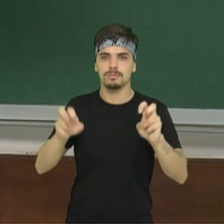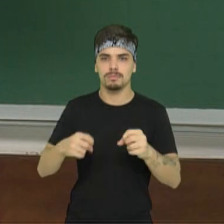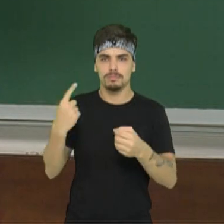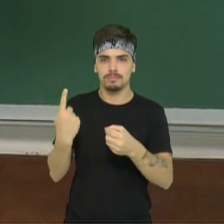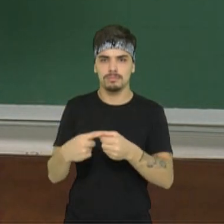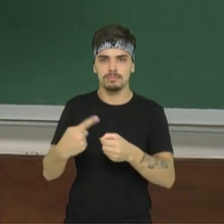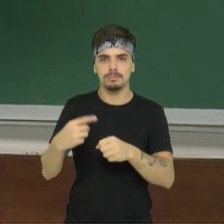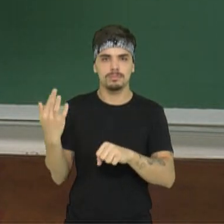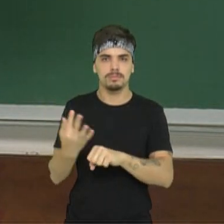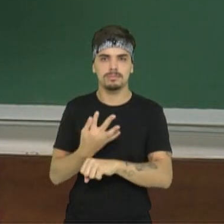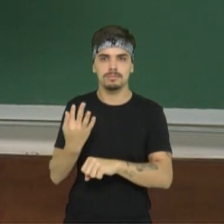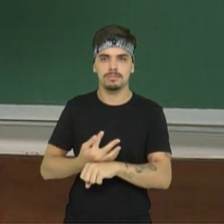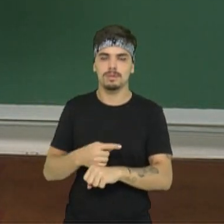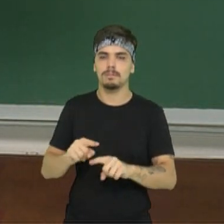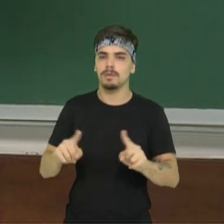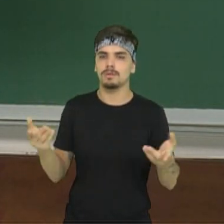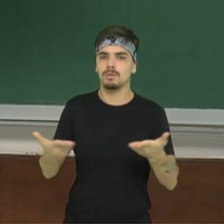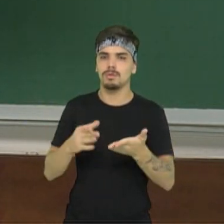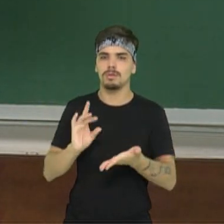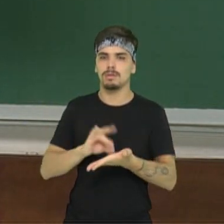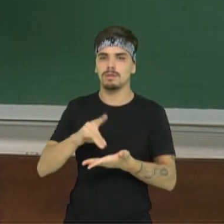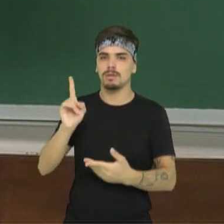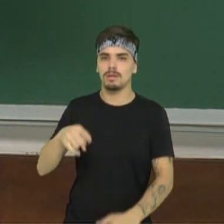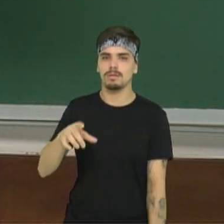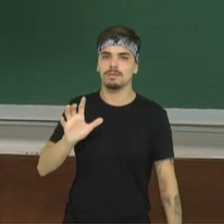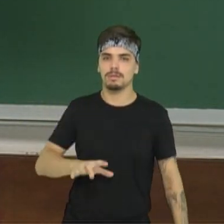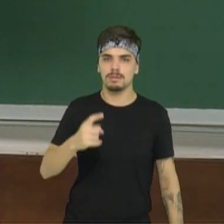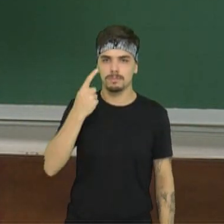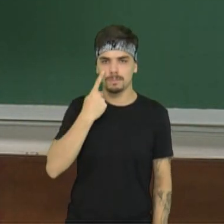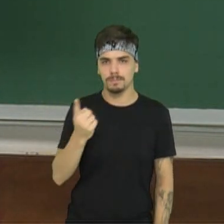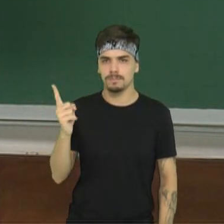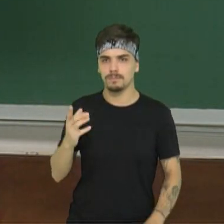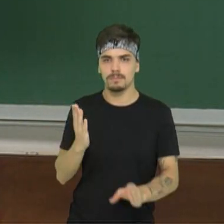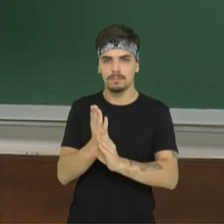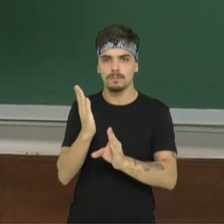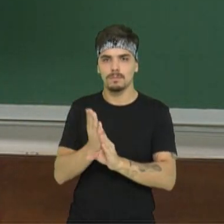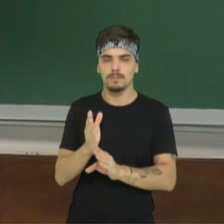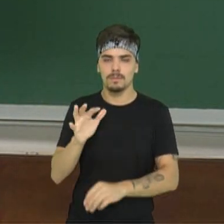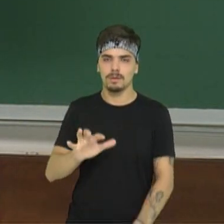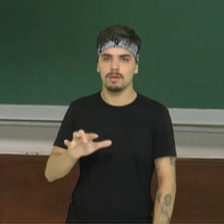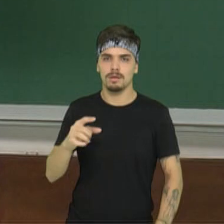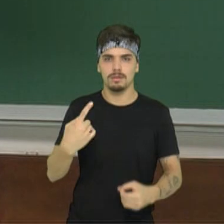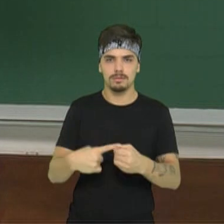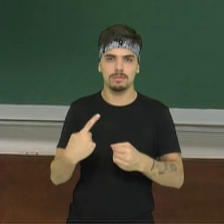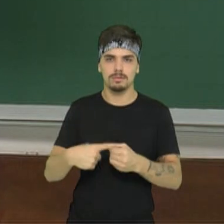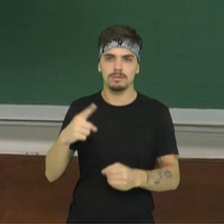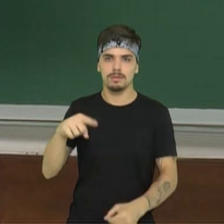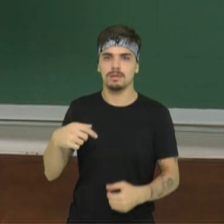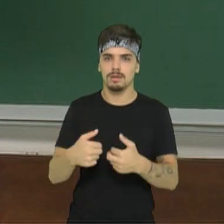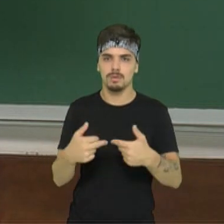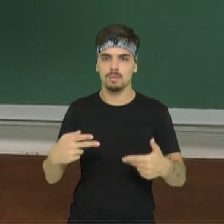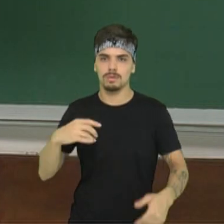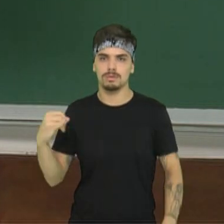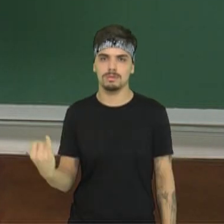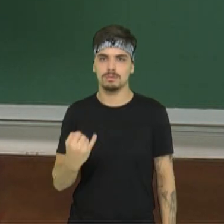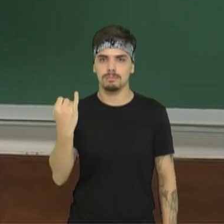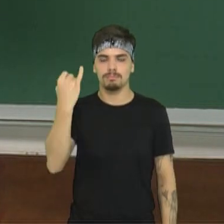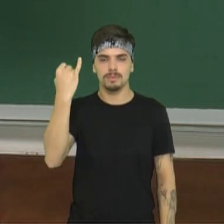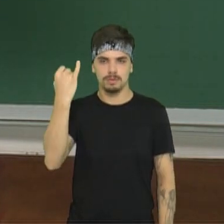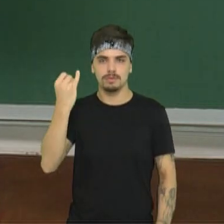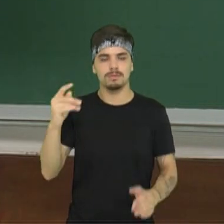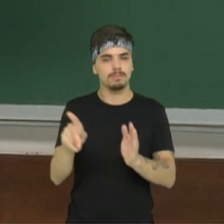cidades sustentáveis. E hoje a realidade é essa, eles enxergam dessa forma, a cidade como algo importante, vital